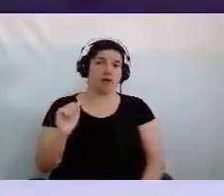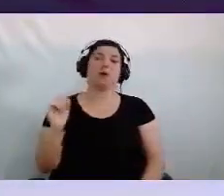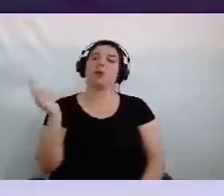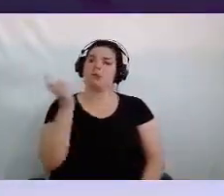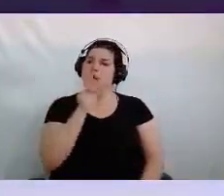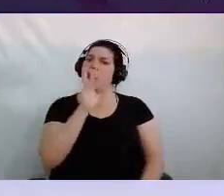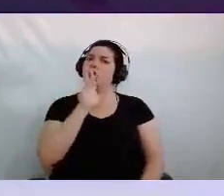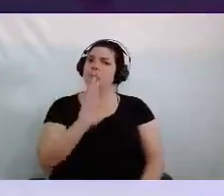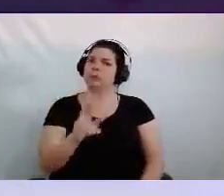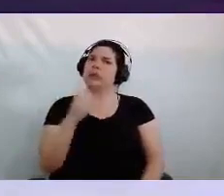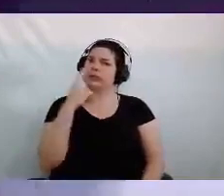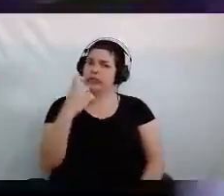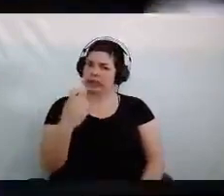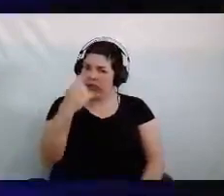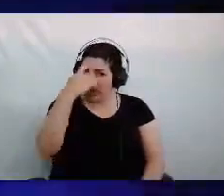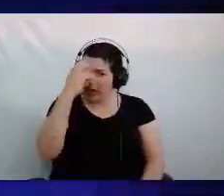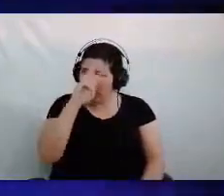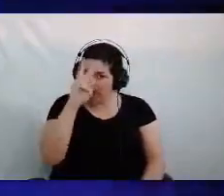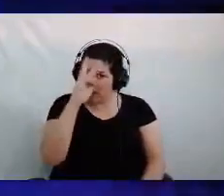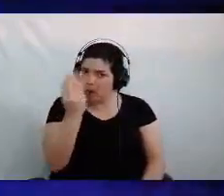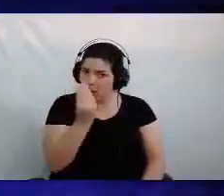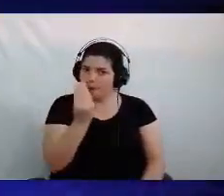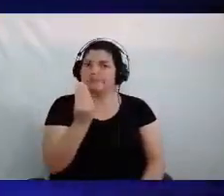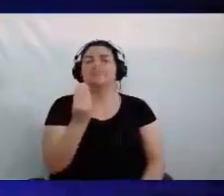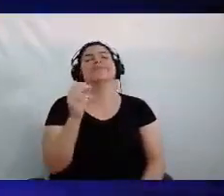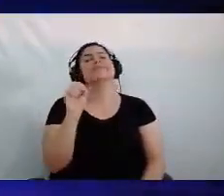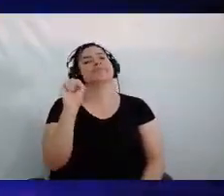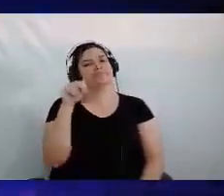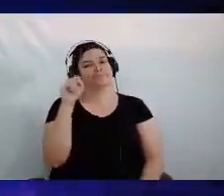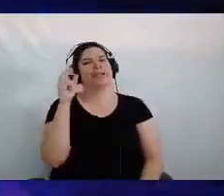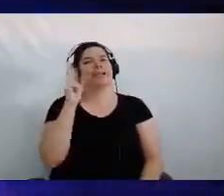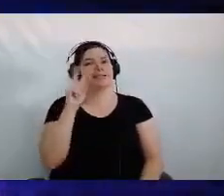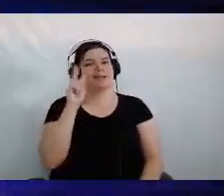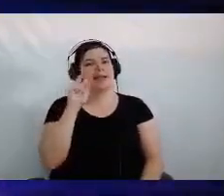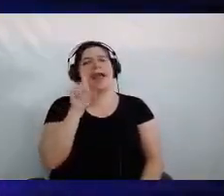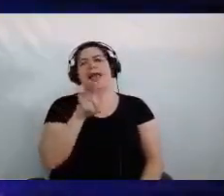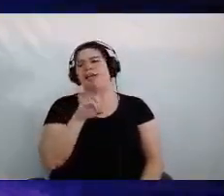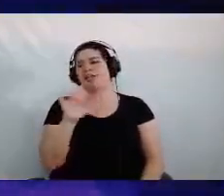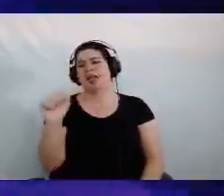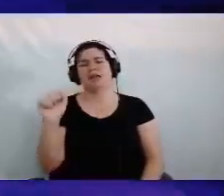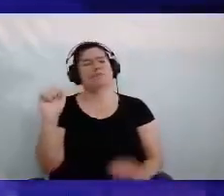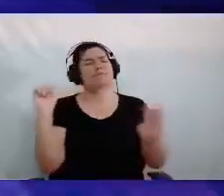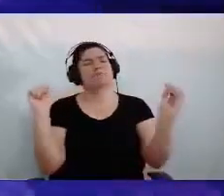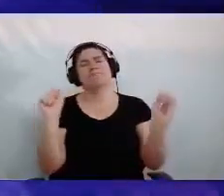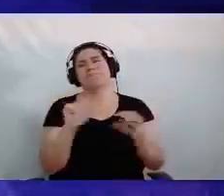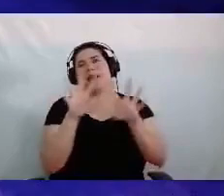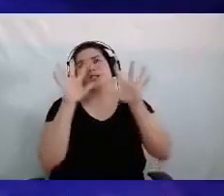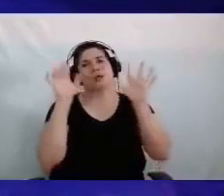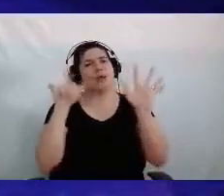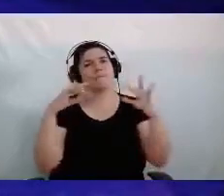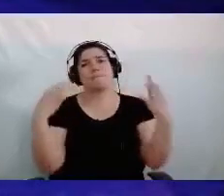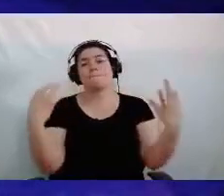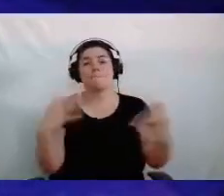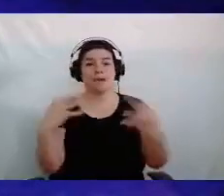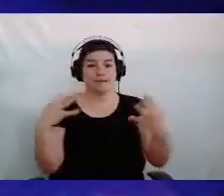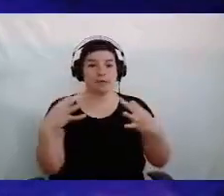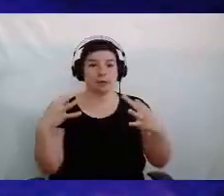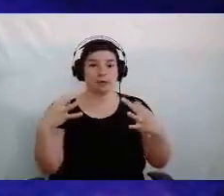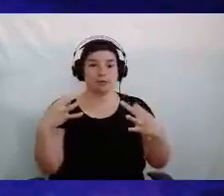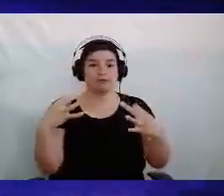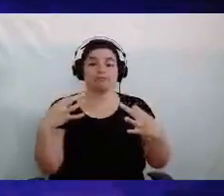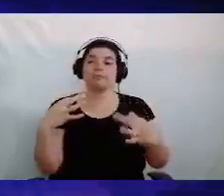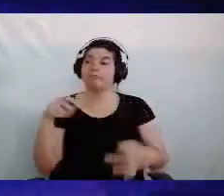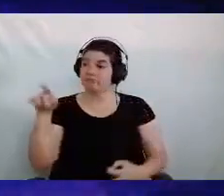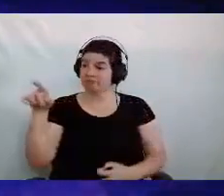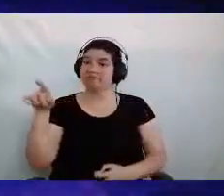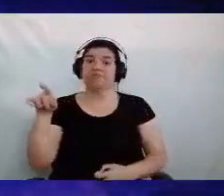interessante. Você lembra de como foi, Jô? Oh, se lembro. Esse dia foi mágico. Foi perfeito. Simplesmente o AJ pegou